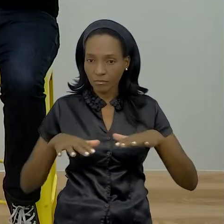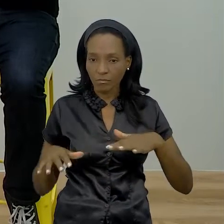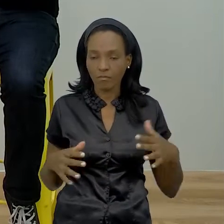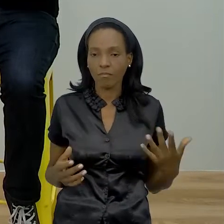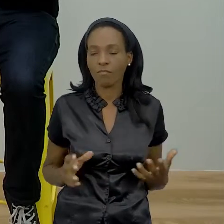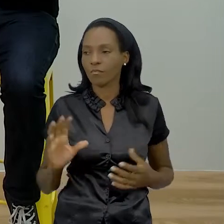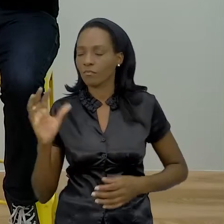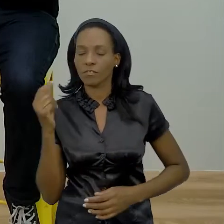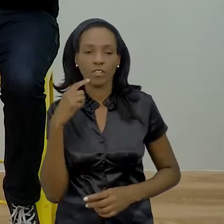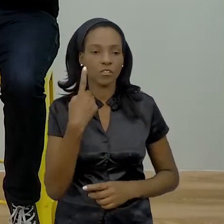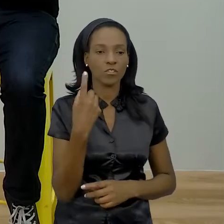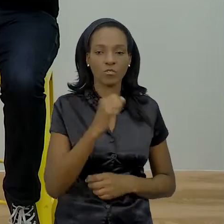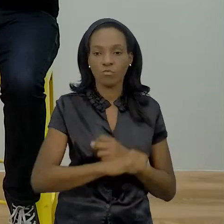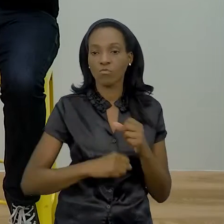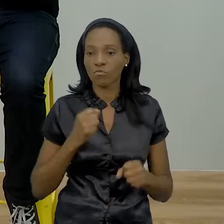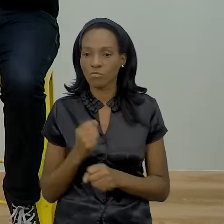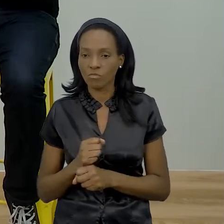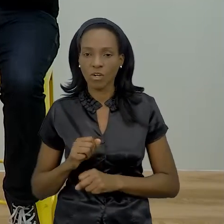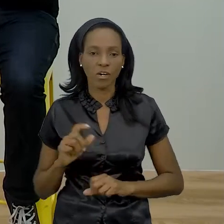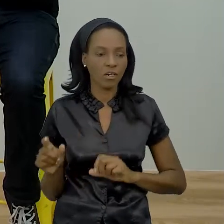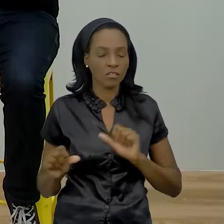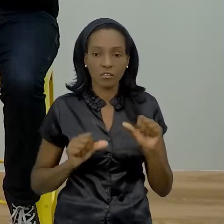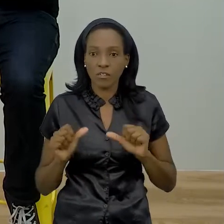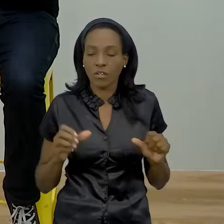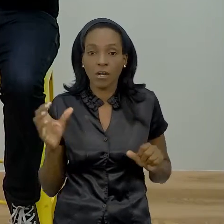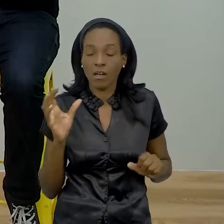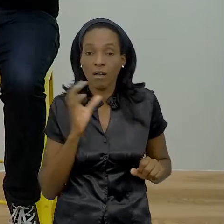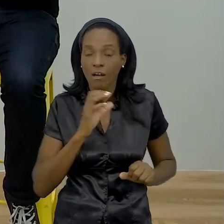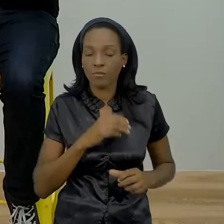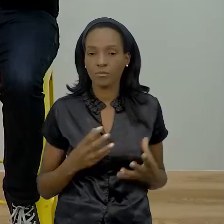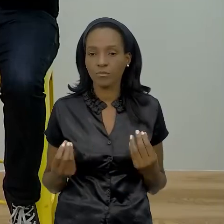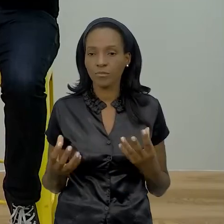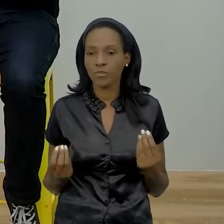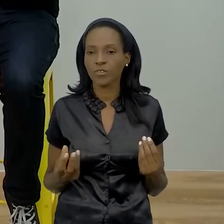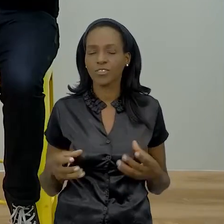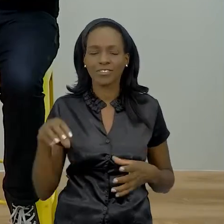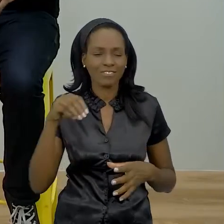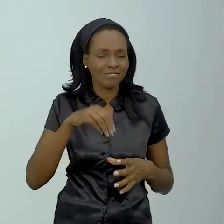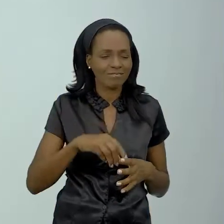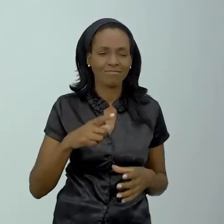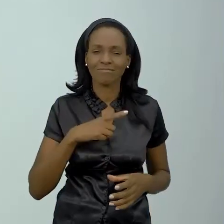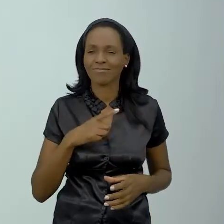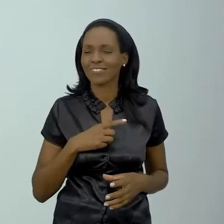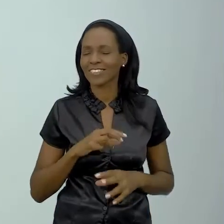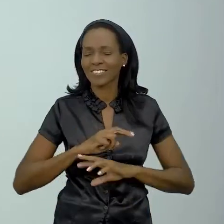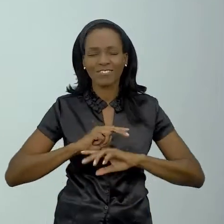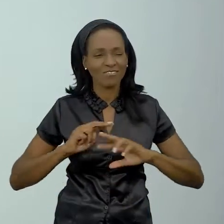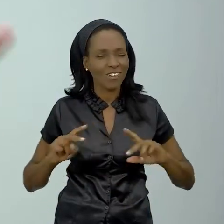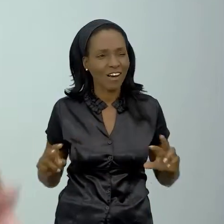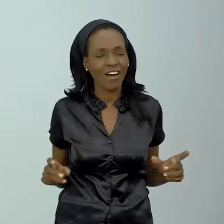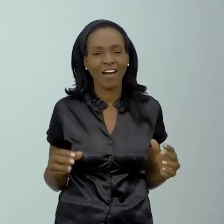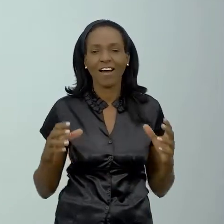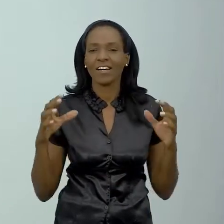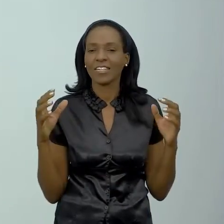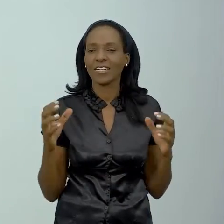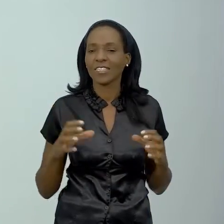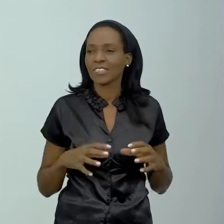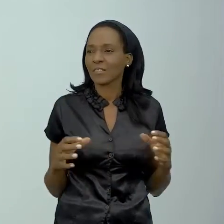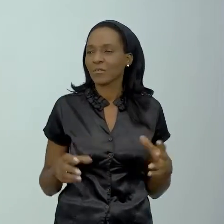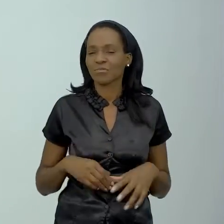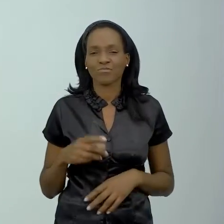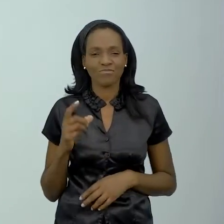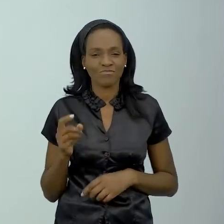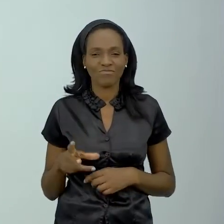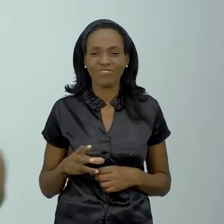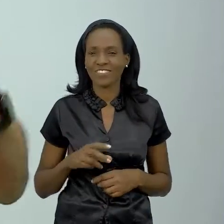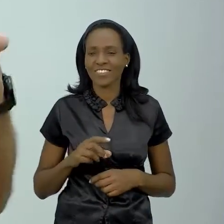ano para o outro, é enorme. E lá dentro tem um monte de coisa. Tem pop art, tem expressionismo, tem impressionismo,